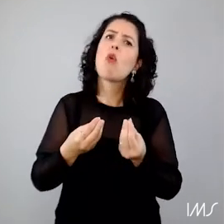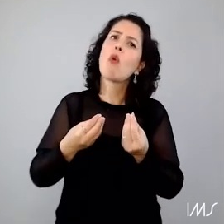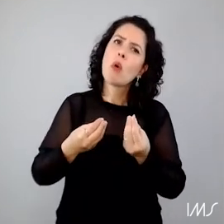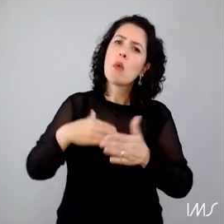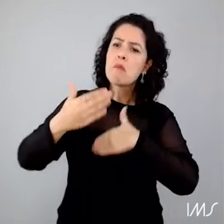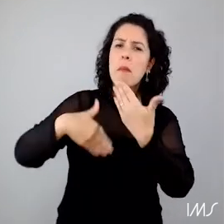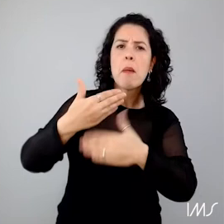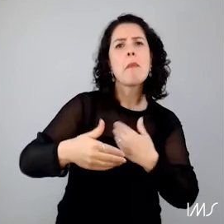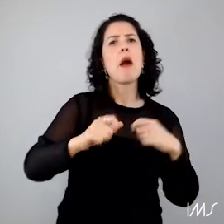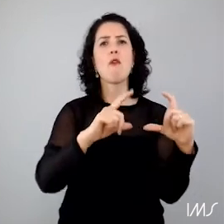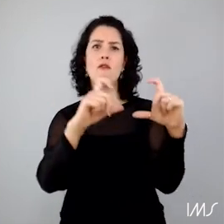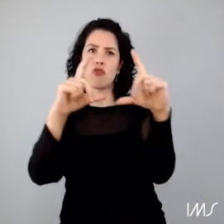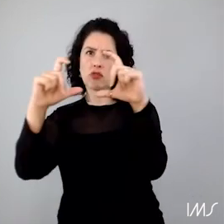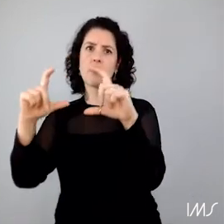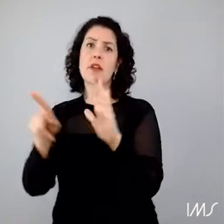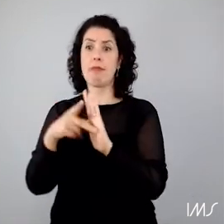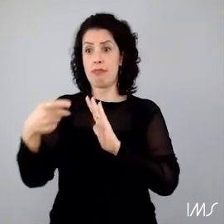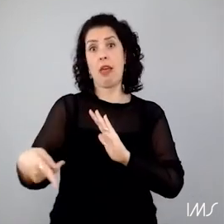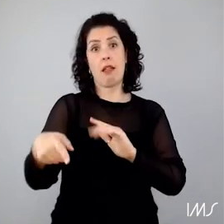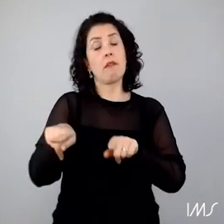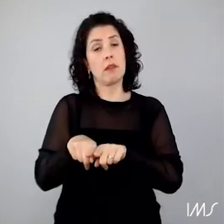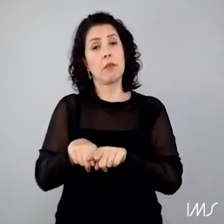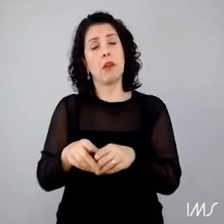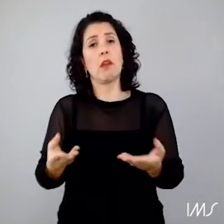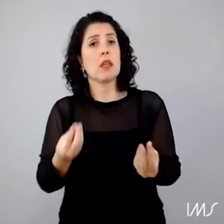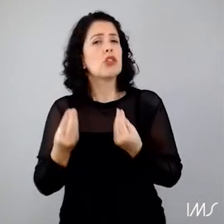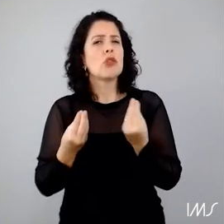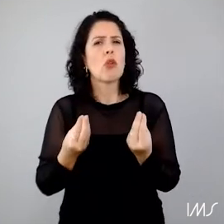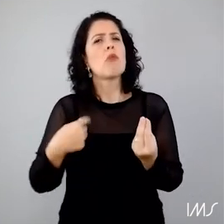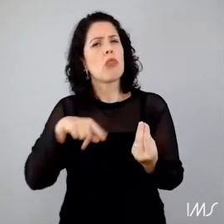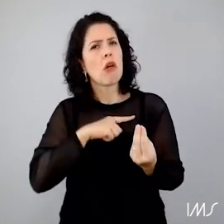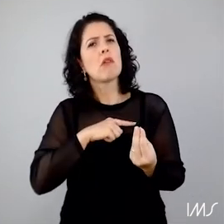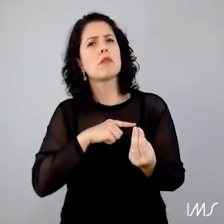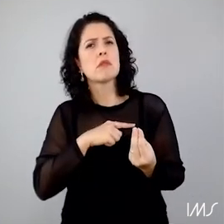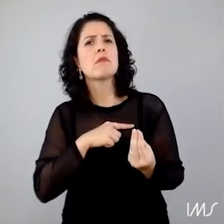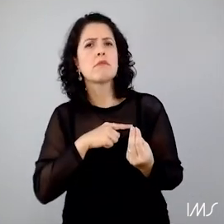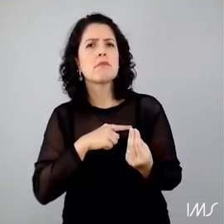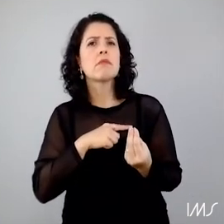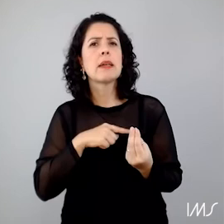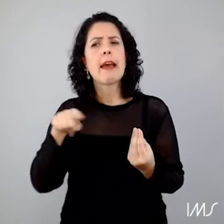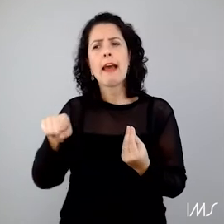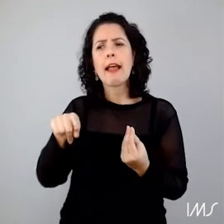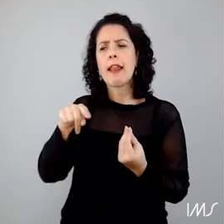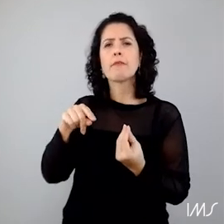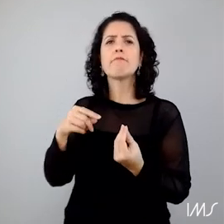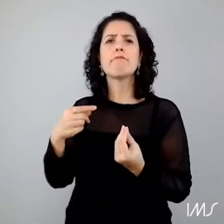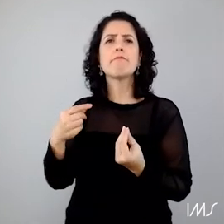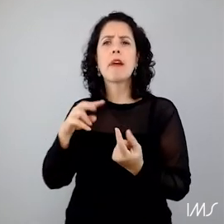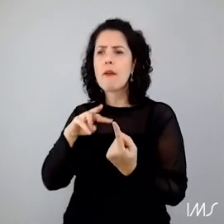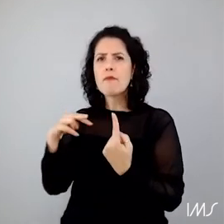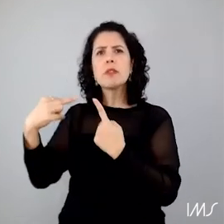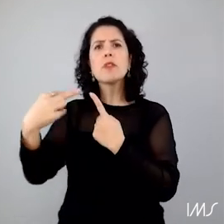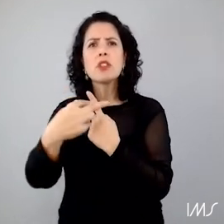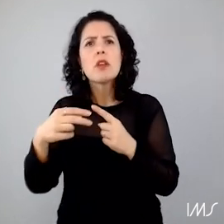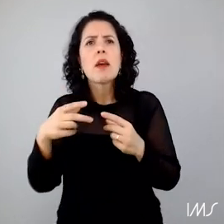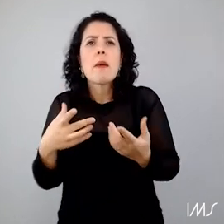uma abordagem de aparente ingenuidade, na verdade, é reveladora de inúmeras dimensões, né, no